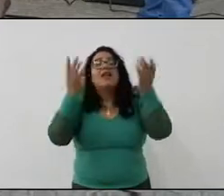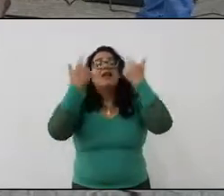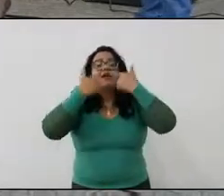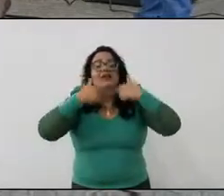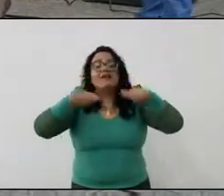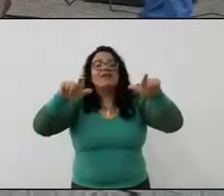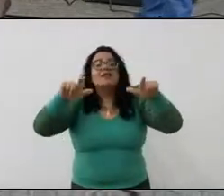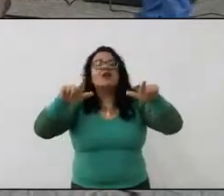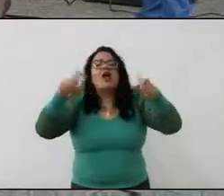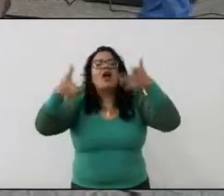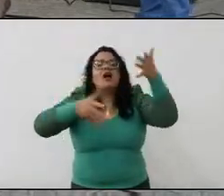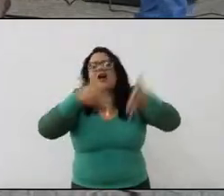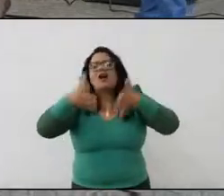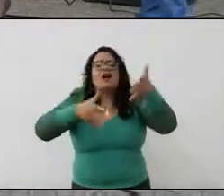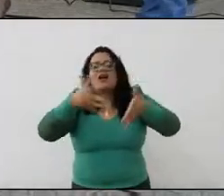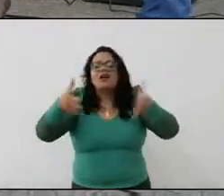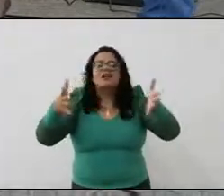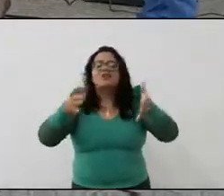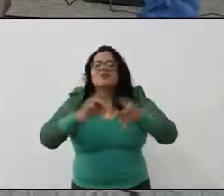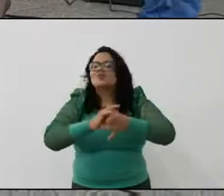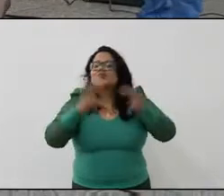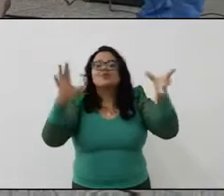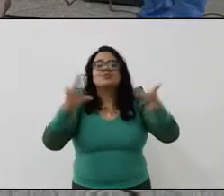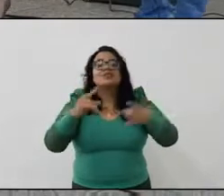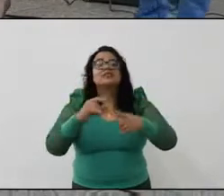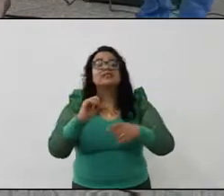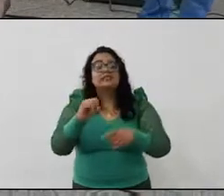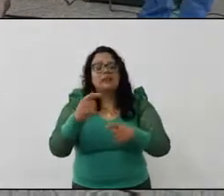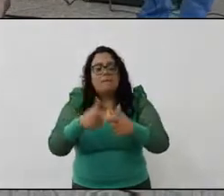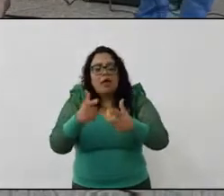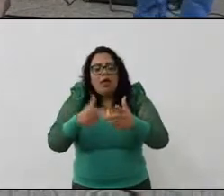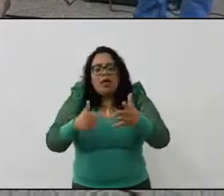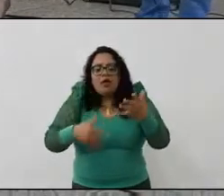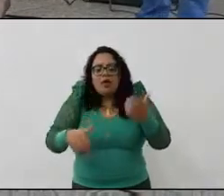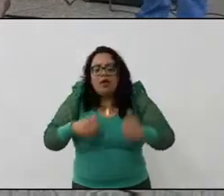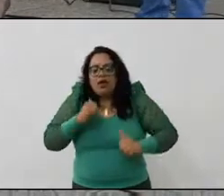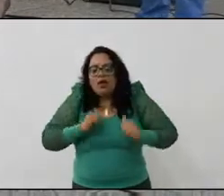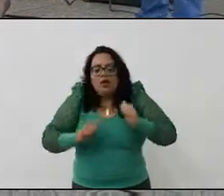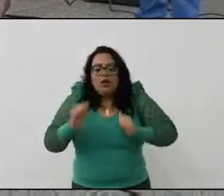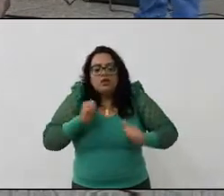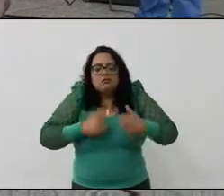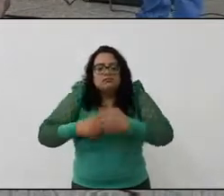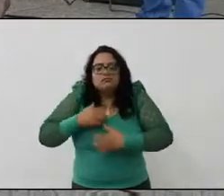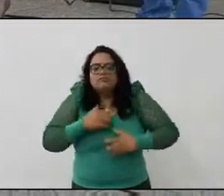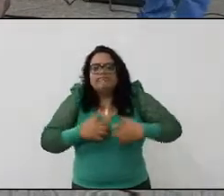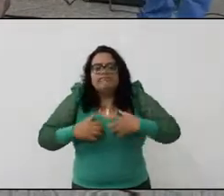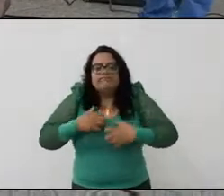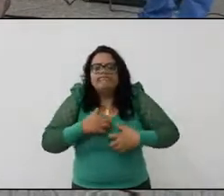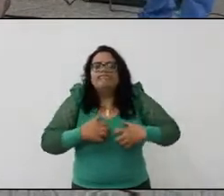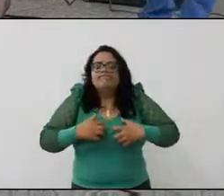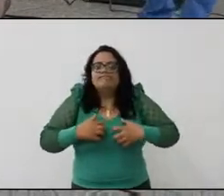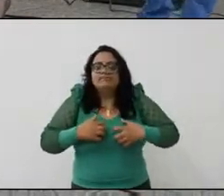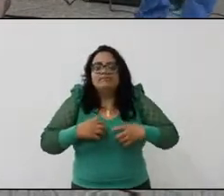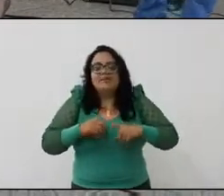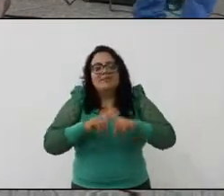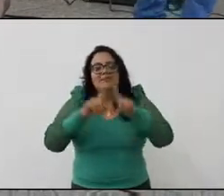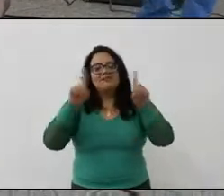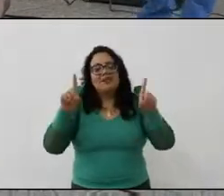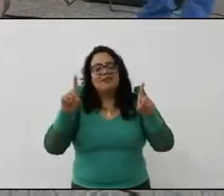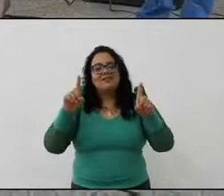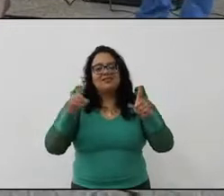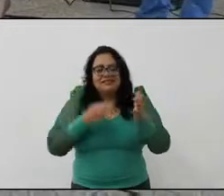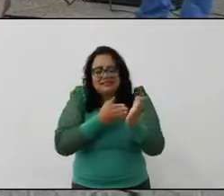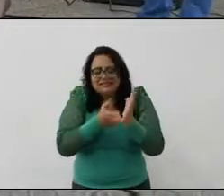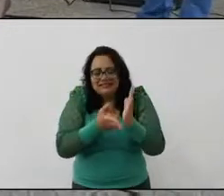das situações, as situações que têm te afligido, as situações que têm tirado a tua paz, mas nada